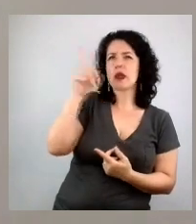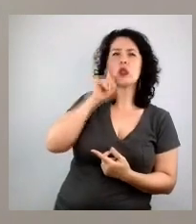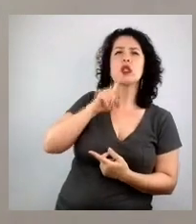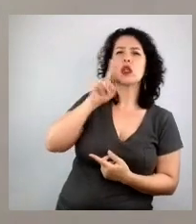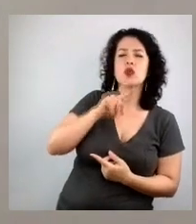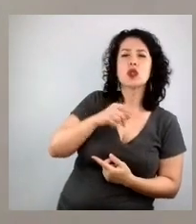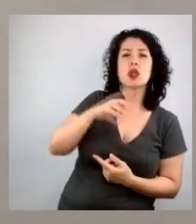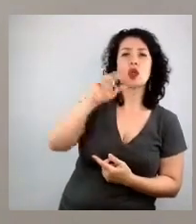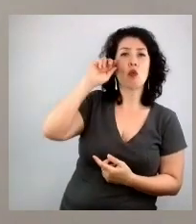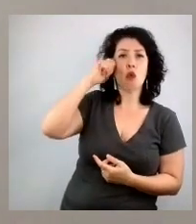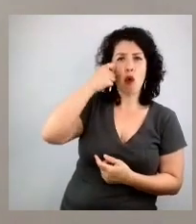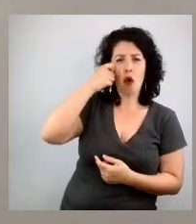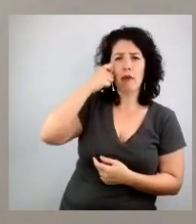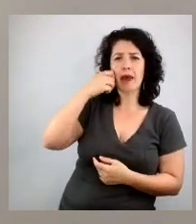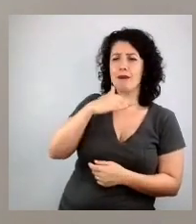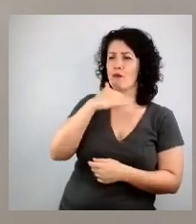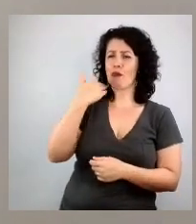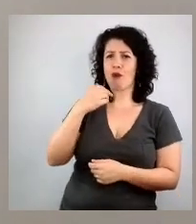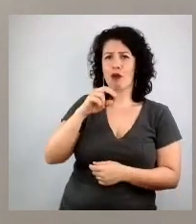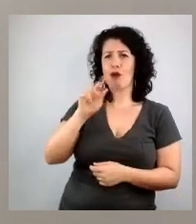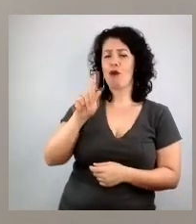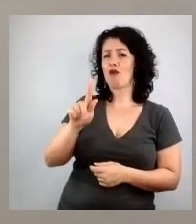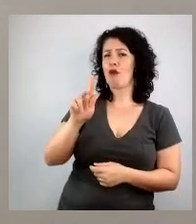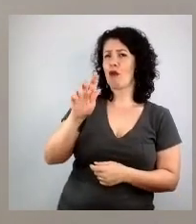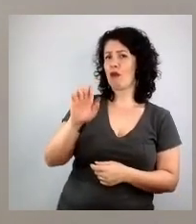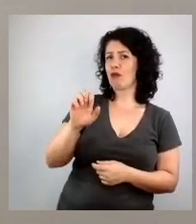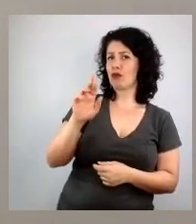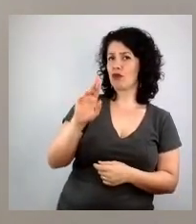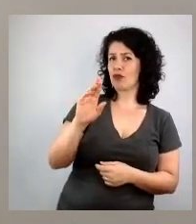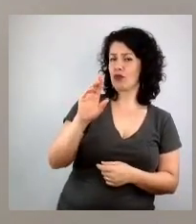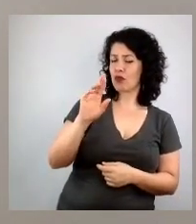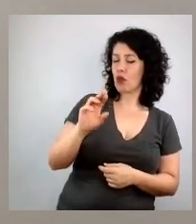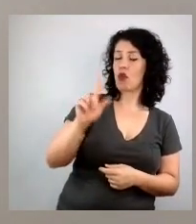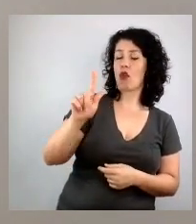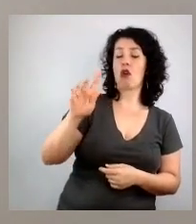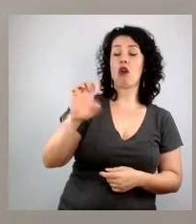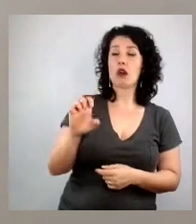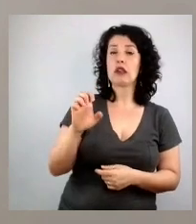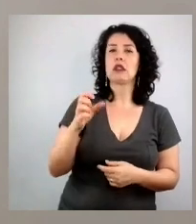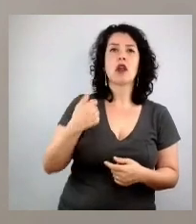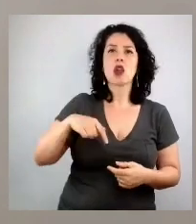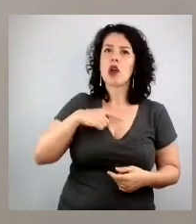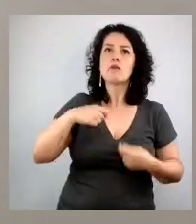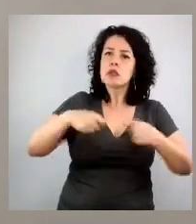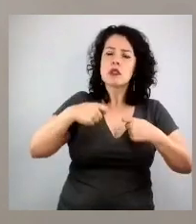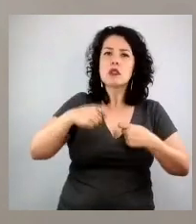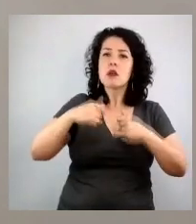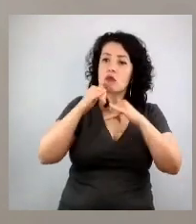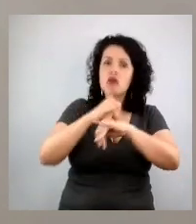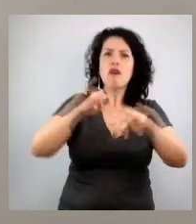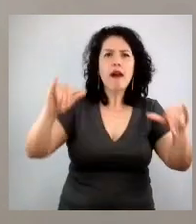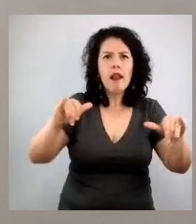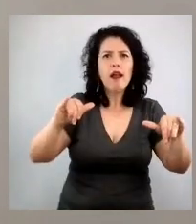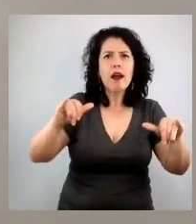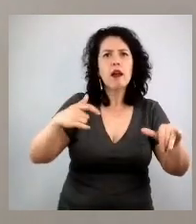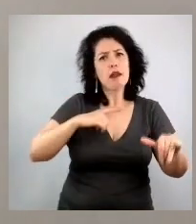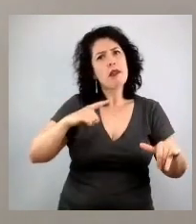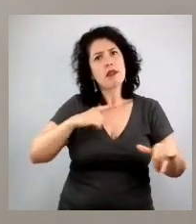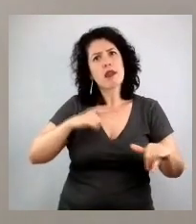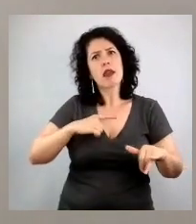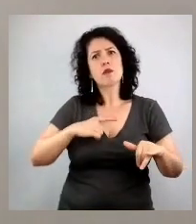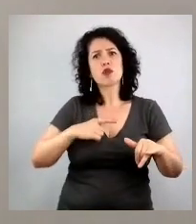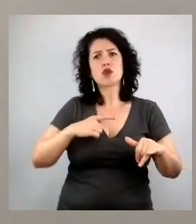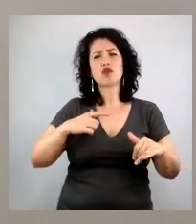Matter, e a gente não vai falar. O Multishow é um canal de música, a gente não vai falar nada, a gente não vai fazer nada, a gente não vai se posicionar, as pessoas